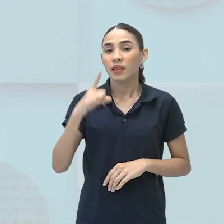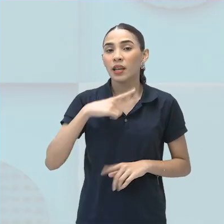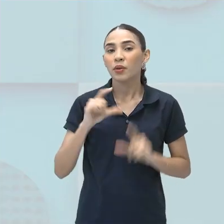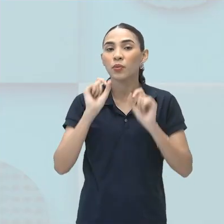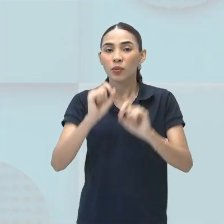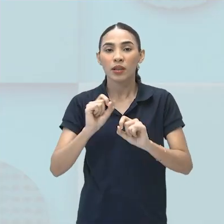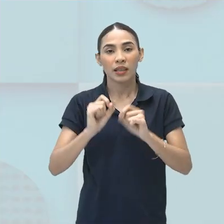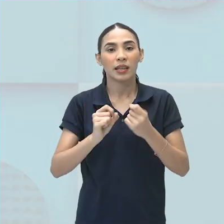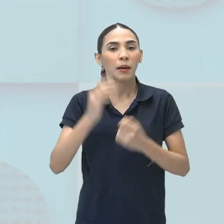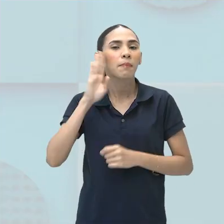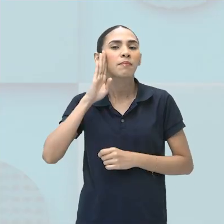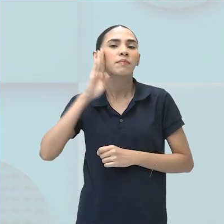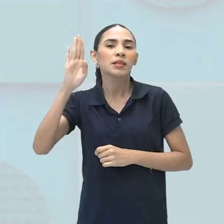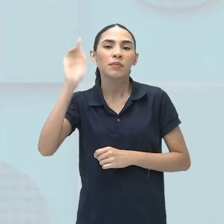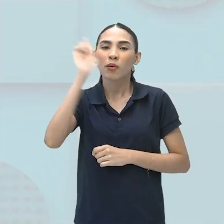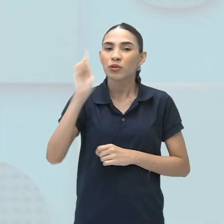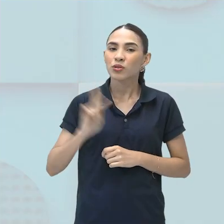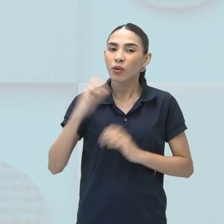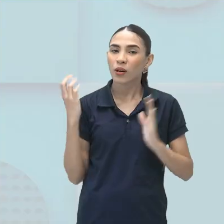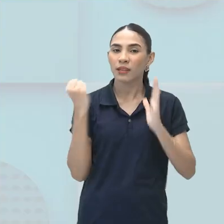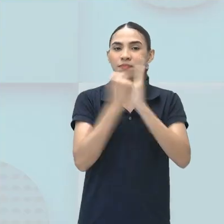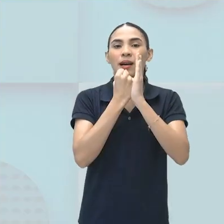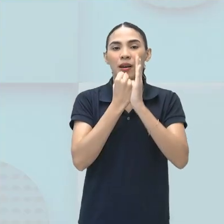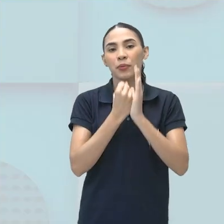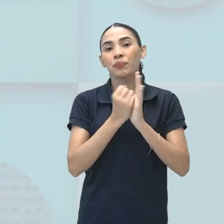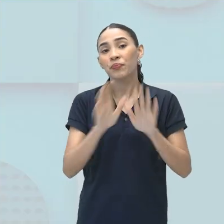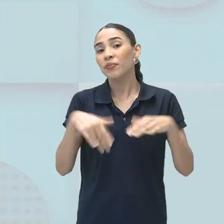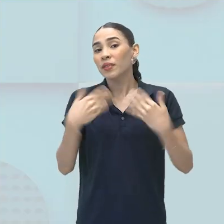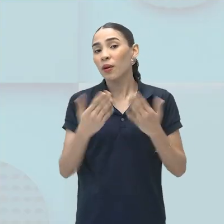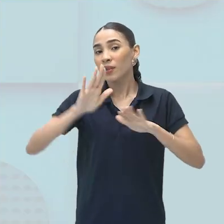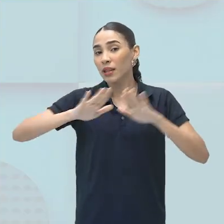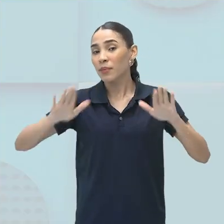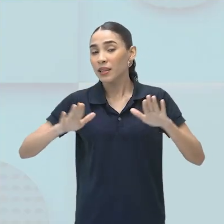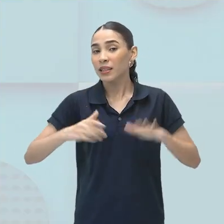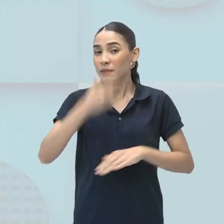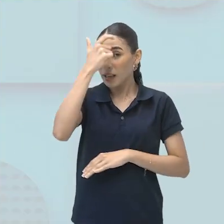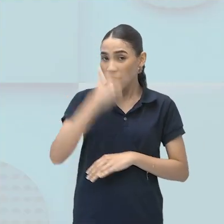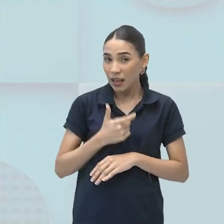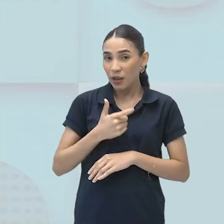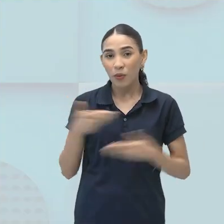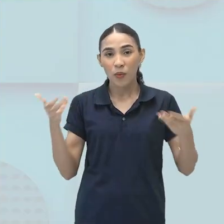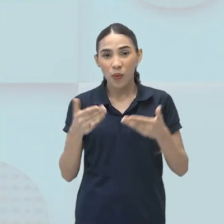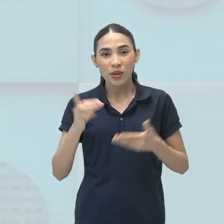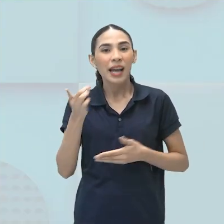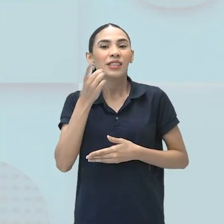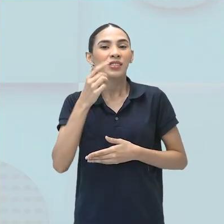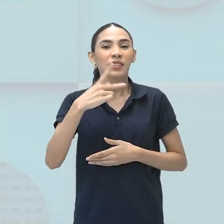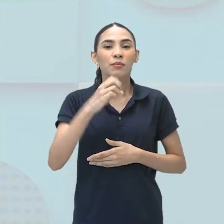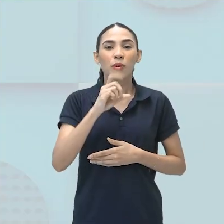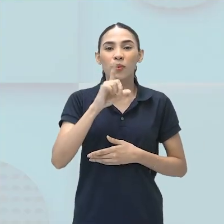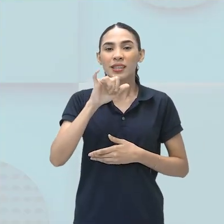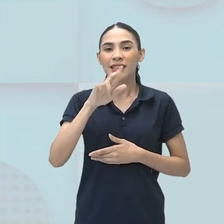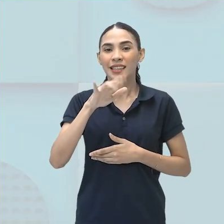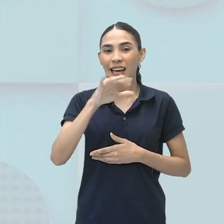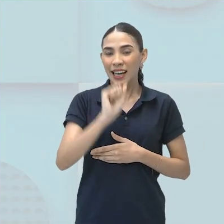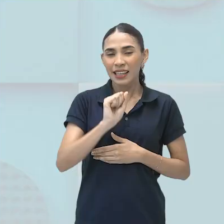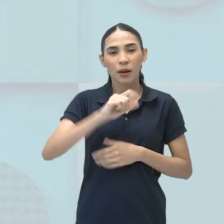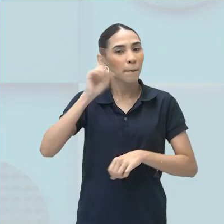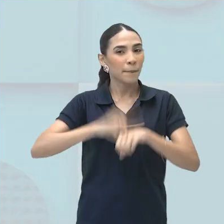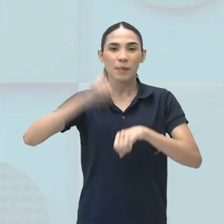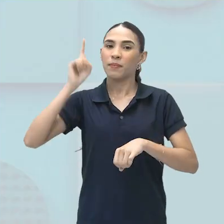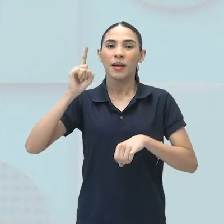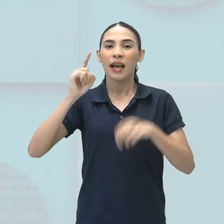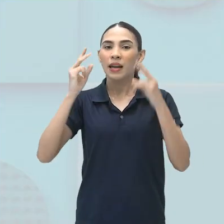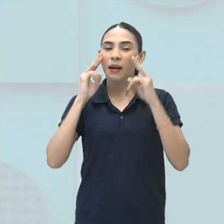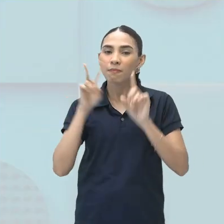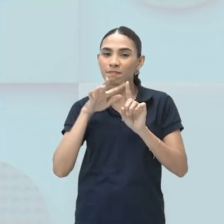constitui a matéria-prima da história. Então, no que depender de mim, hoje é dia de Apolinária. O primeiro